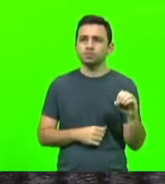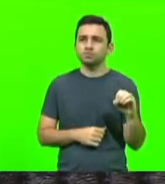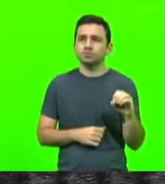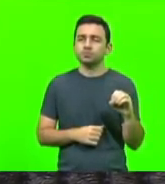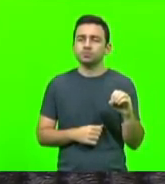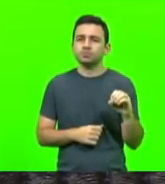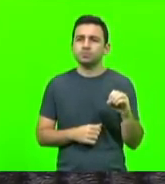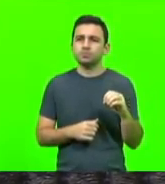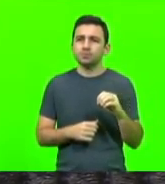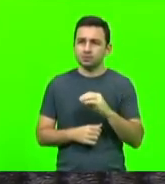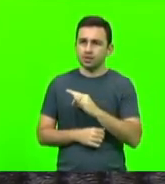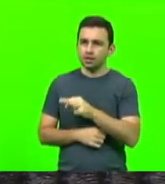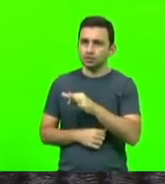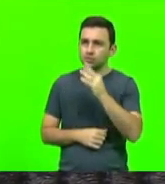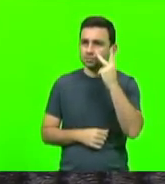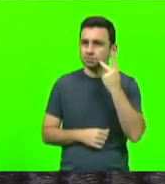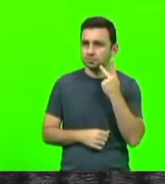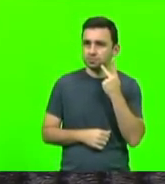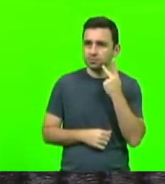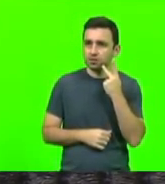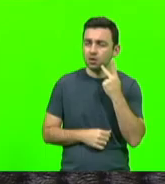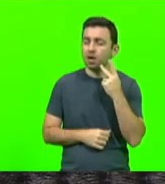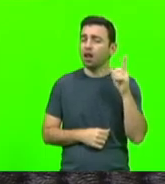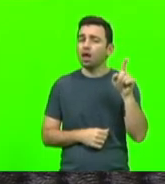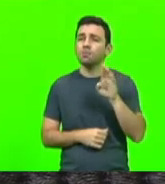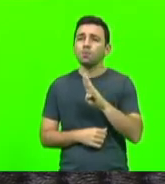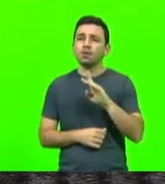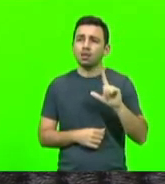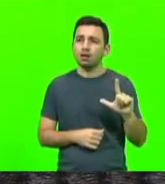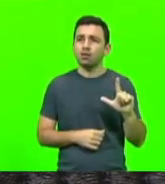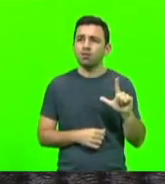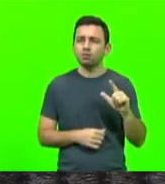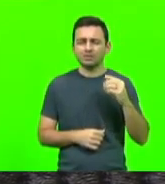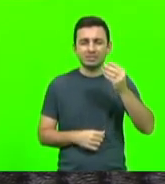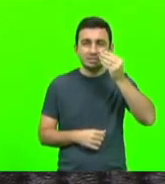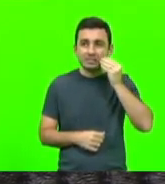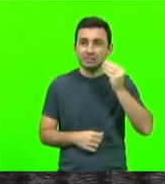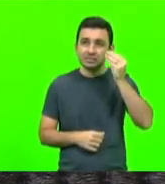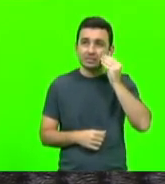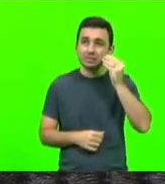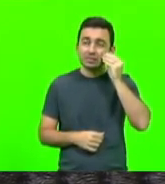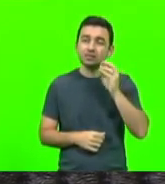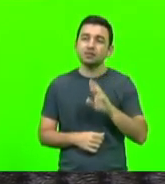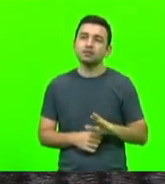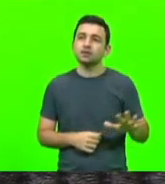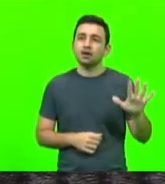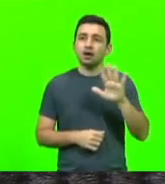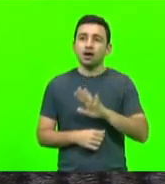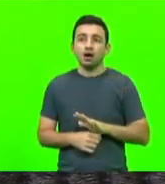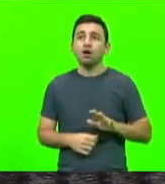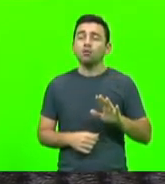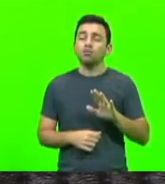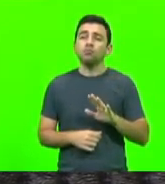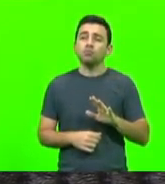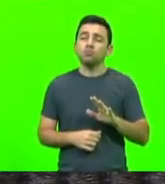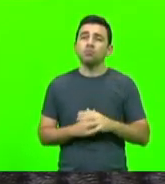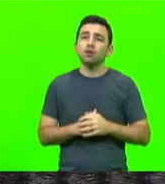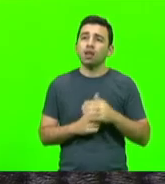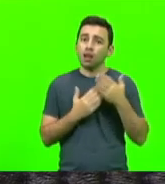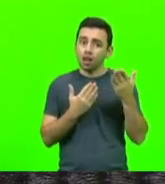deputado Celso Zuck, nós lá em Blumenau estávamos tentando para a região federalizar a